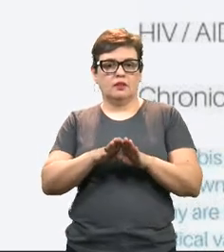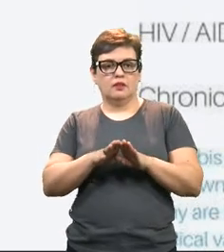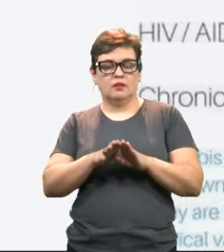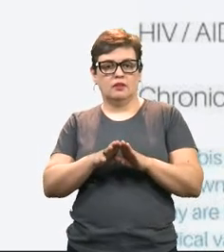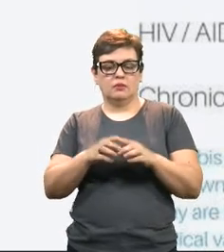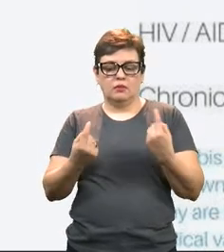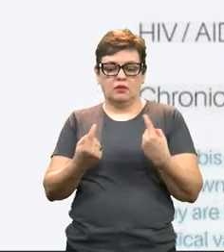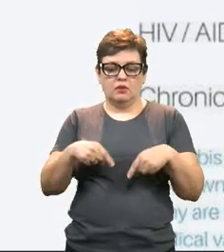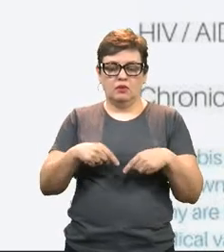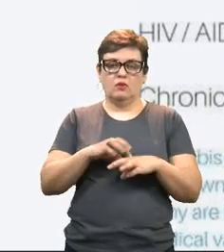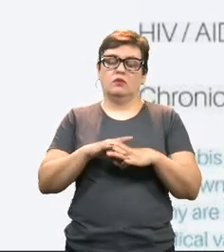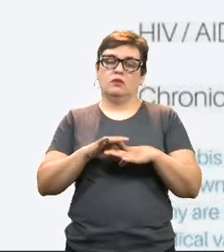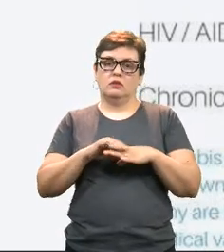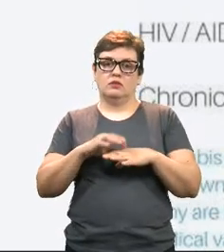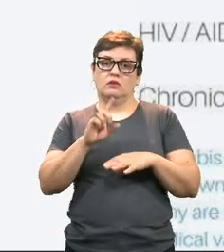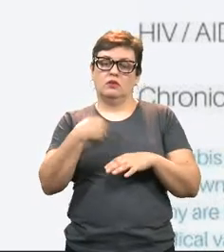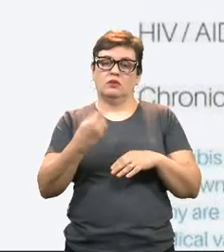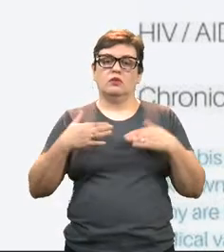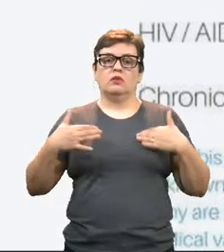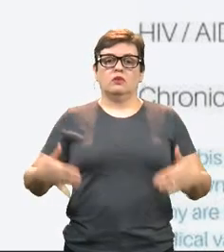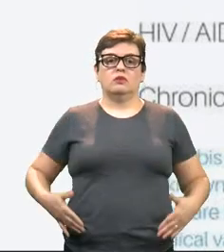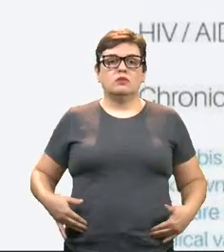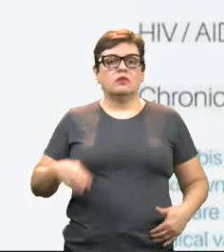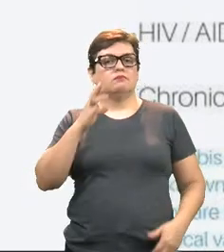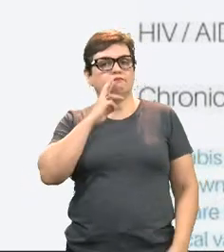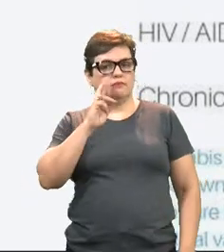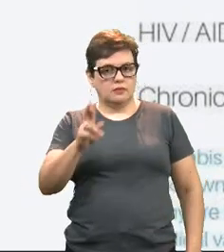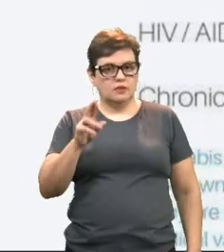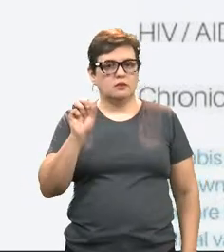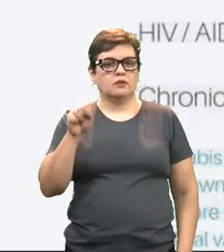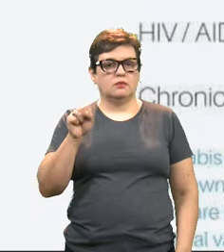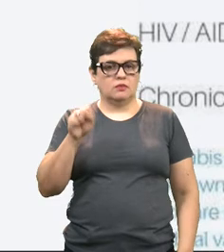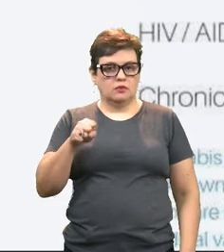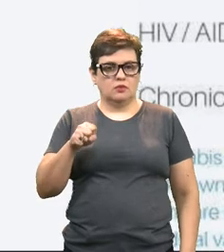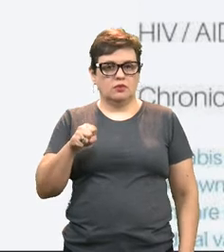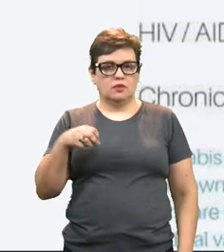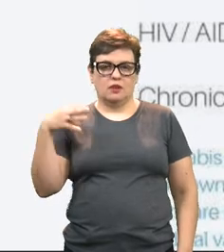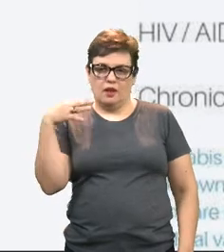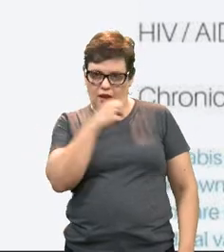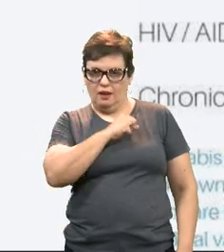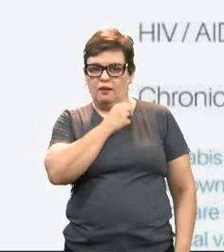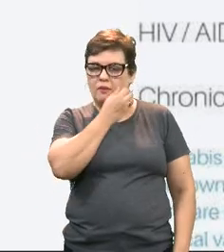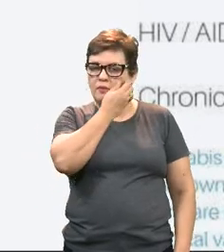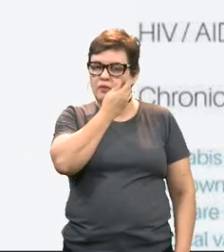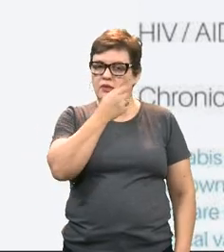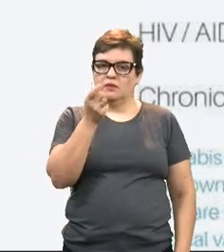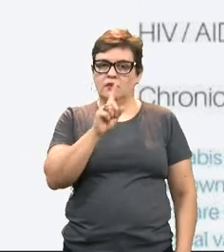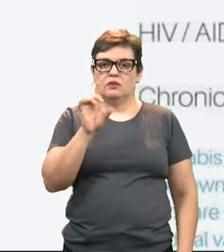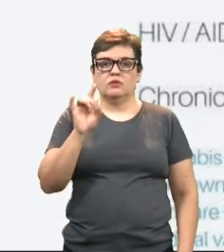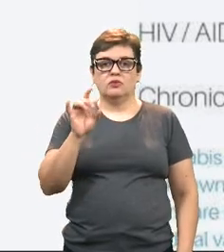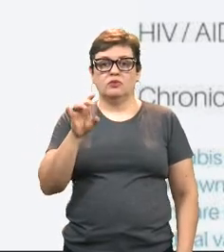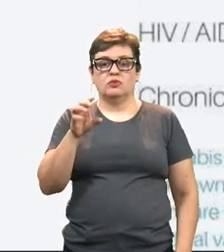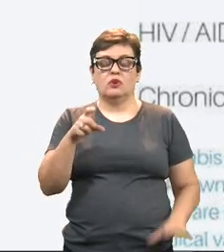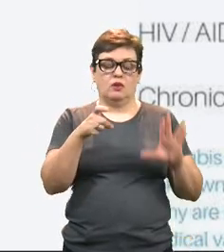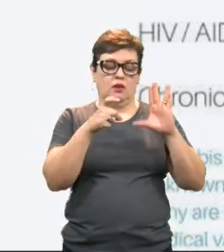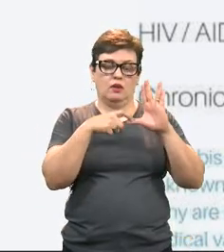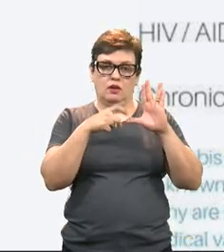imunológico. Então, o nosso corpo, ele responde. E não é só a cannabis que tem